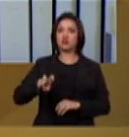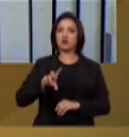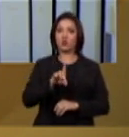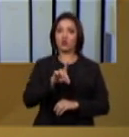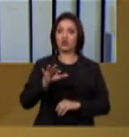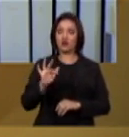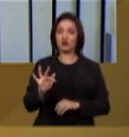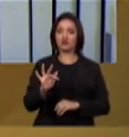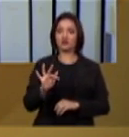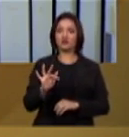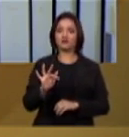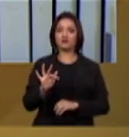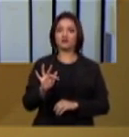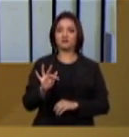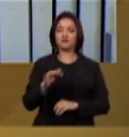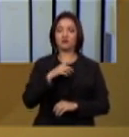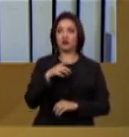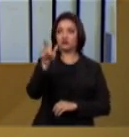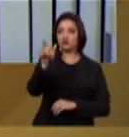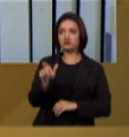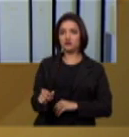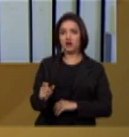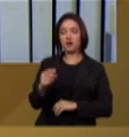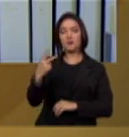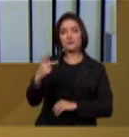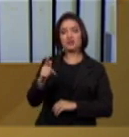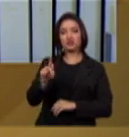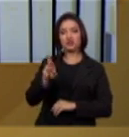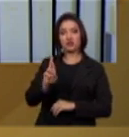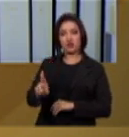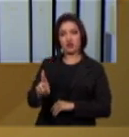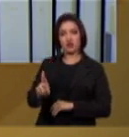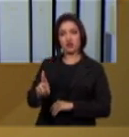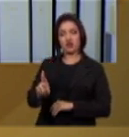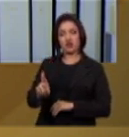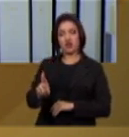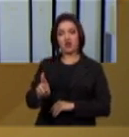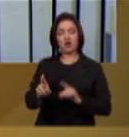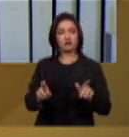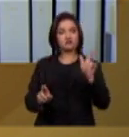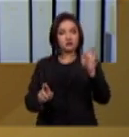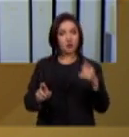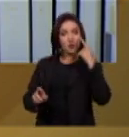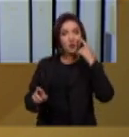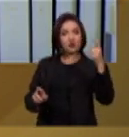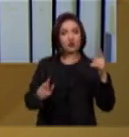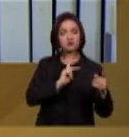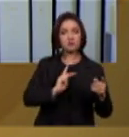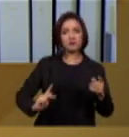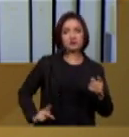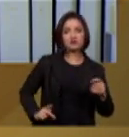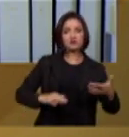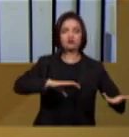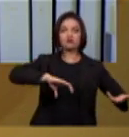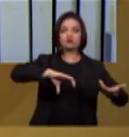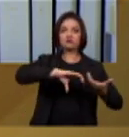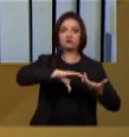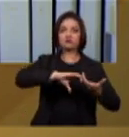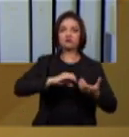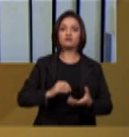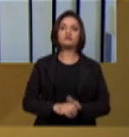Federal, sendo requerente o Procurador-Geral da República, interessados, Presidente da República e Congresso